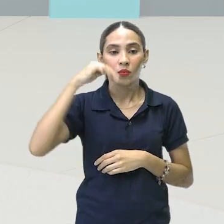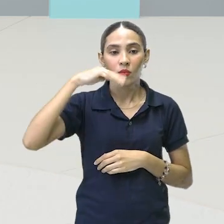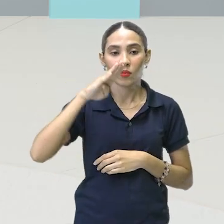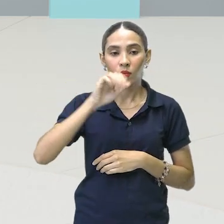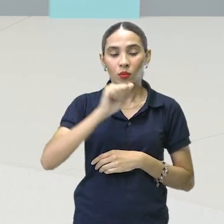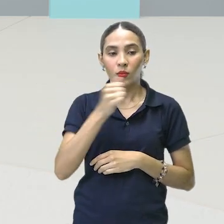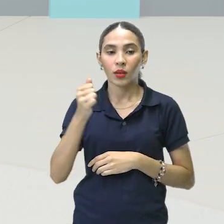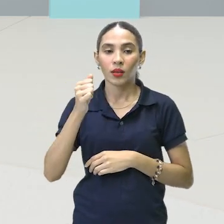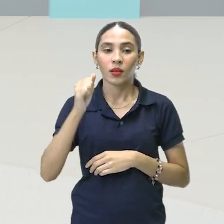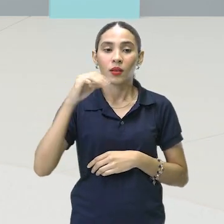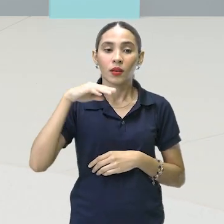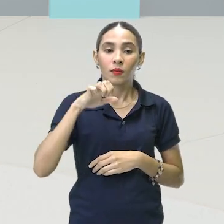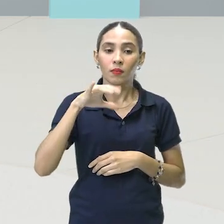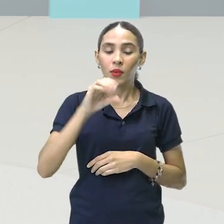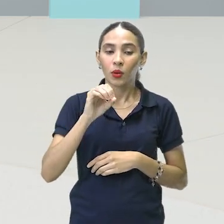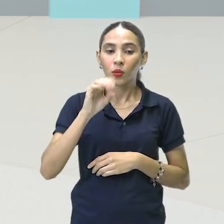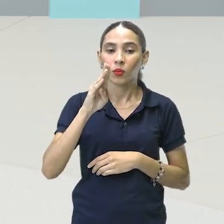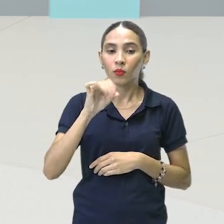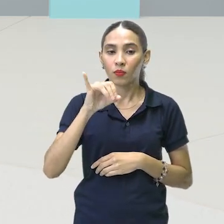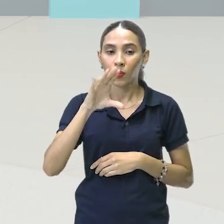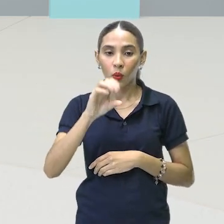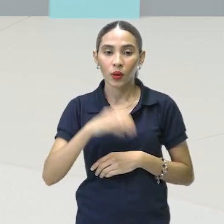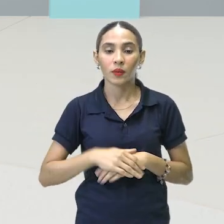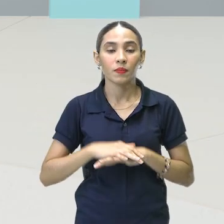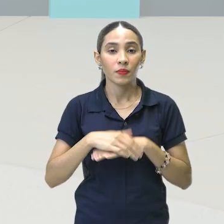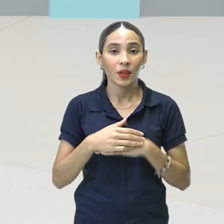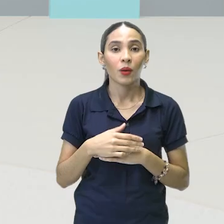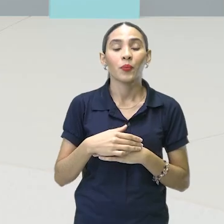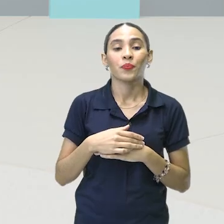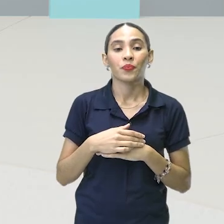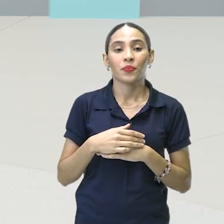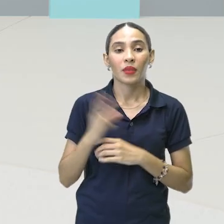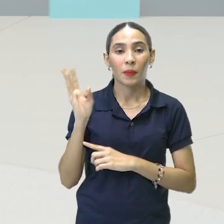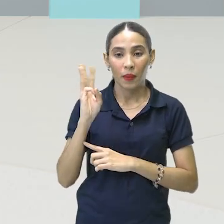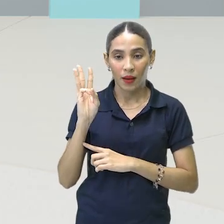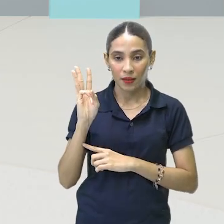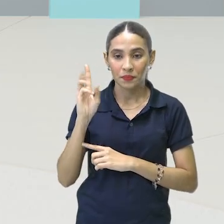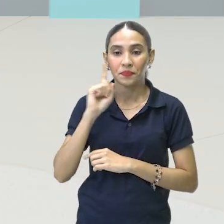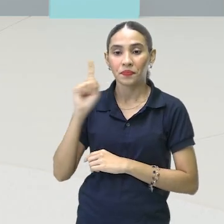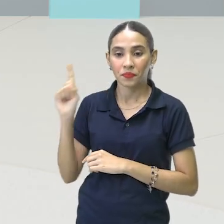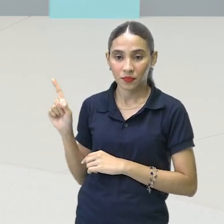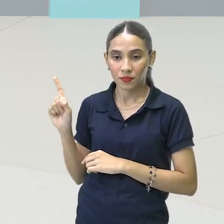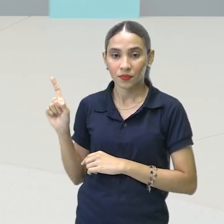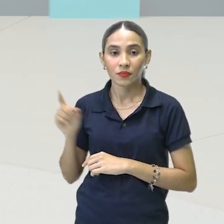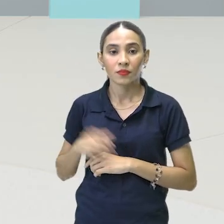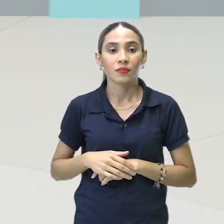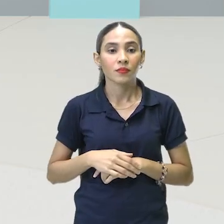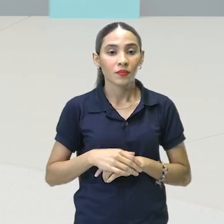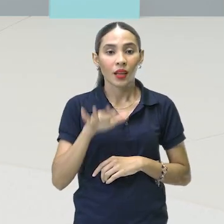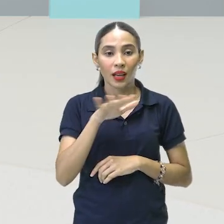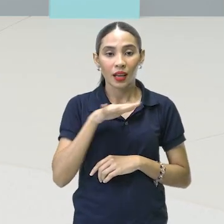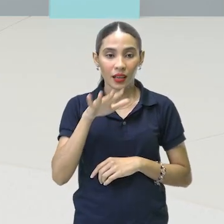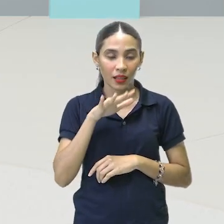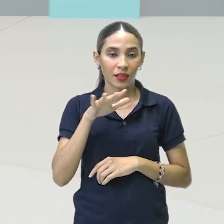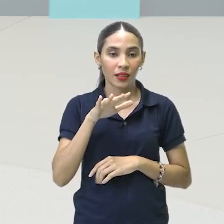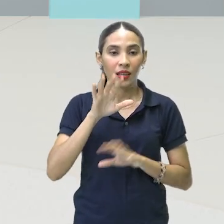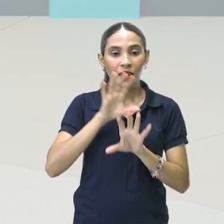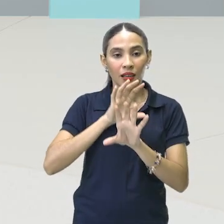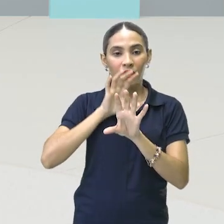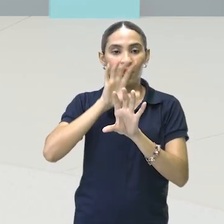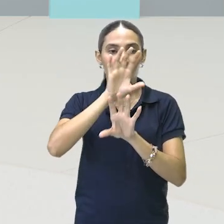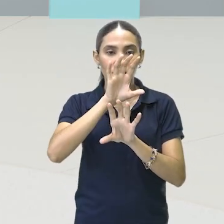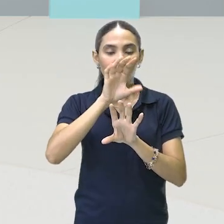Boi, de São Luís do Maranhão. O Bumba Meu Boi, de São Luís do Maranhão, nas regiões